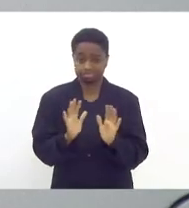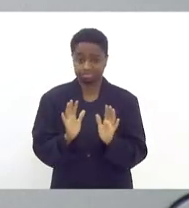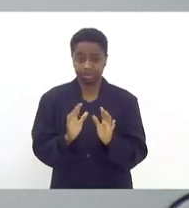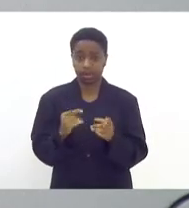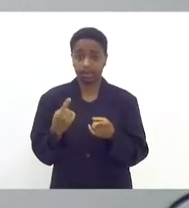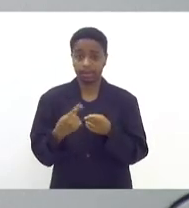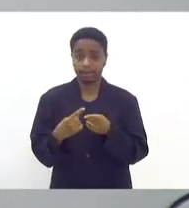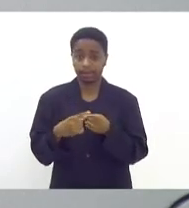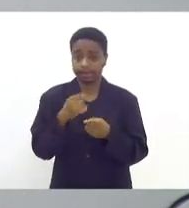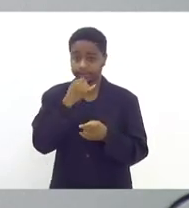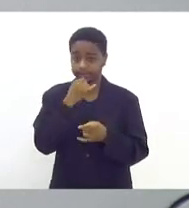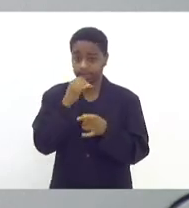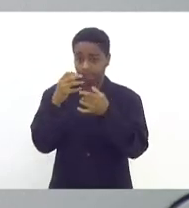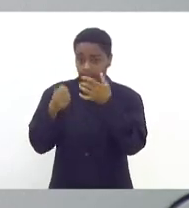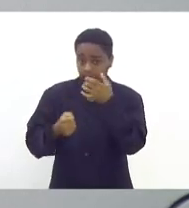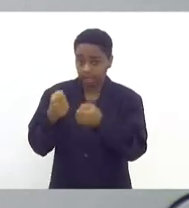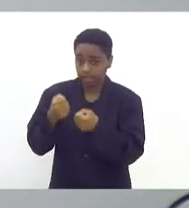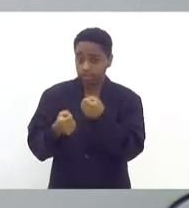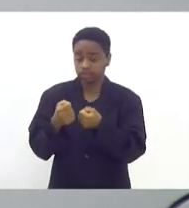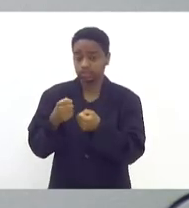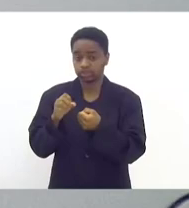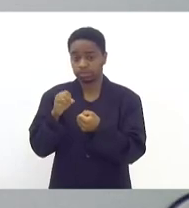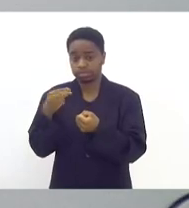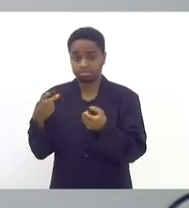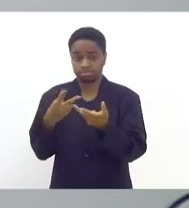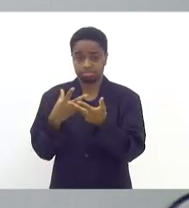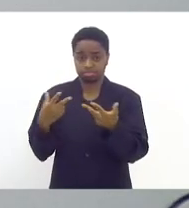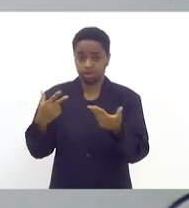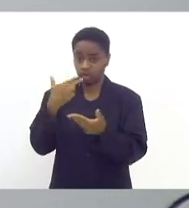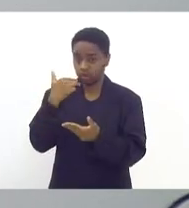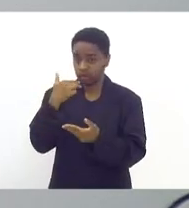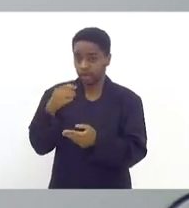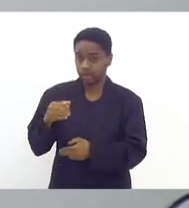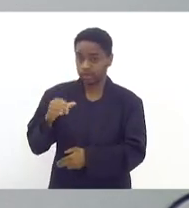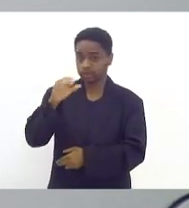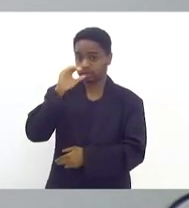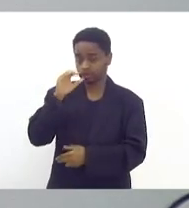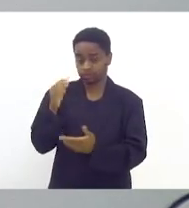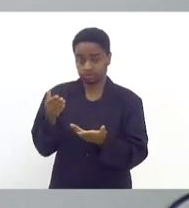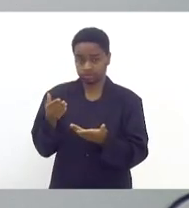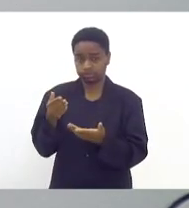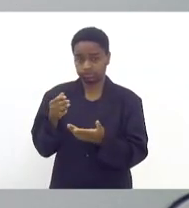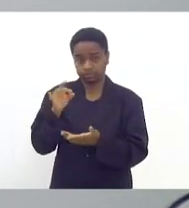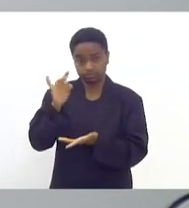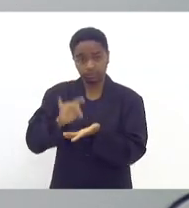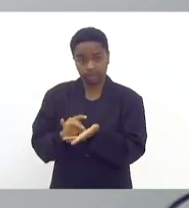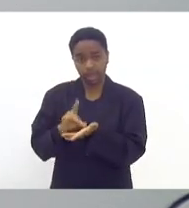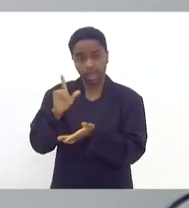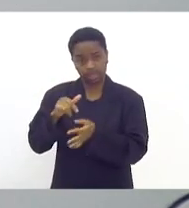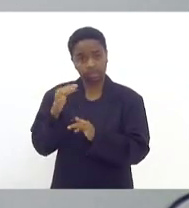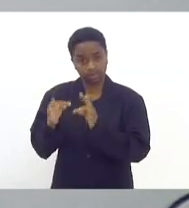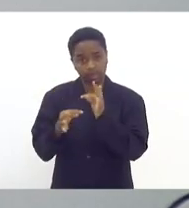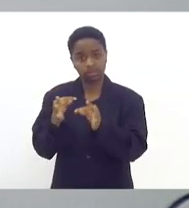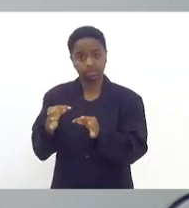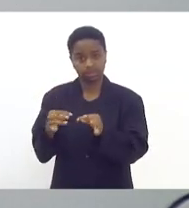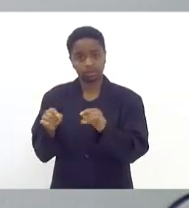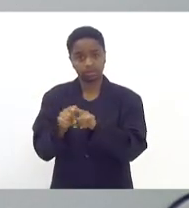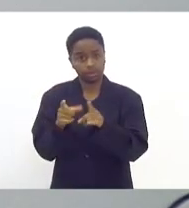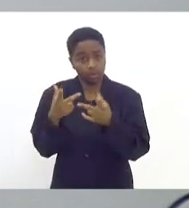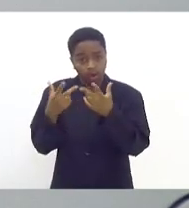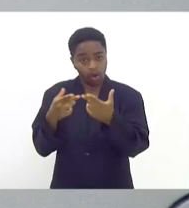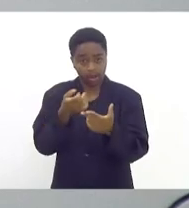aquele leite né aquela bebida aquele nutriente ele é sim um tratamento como um